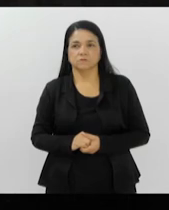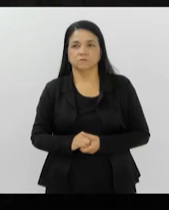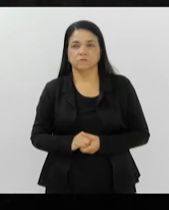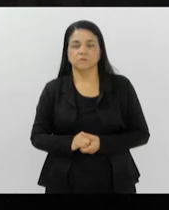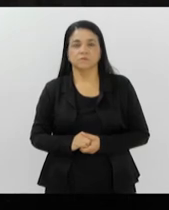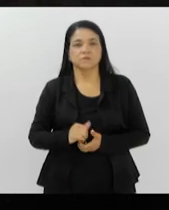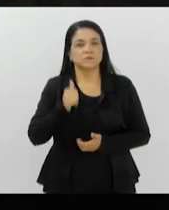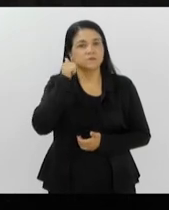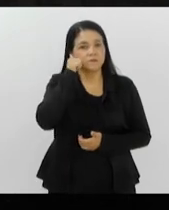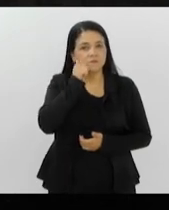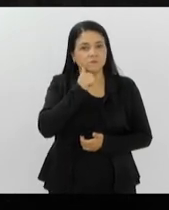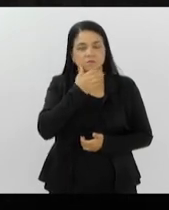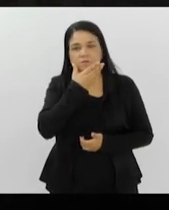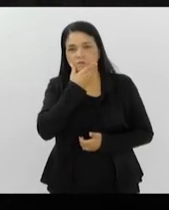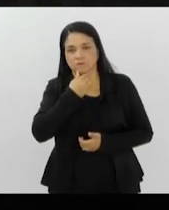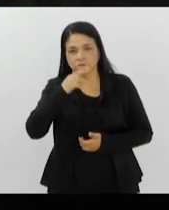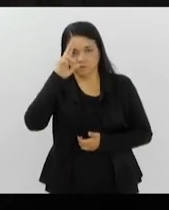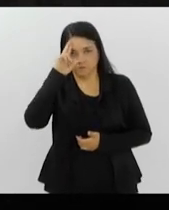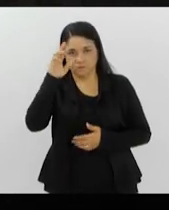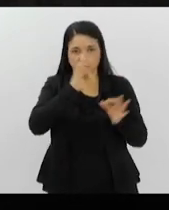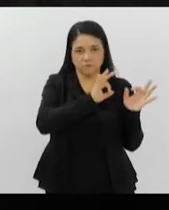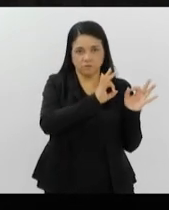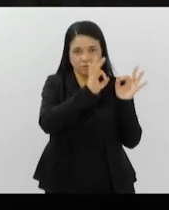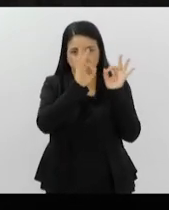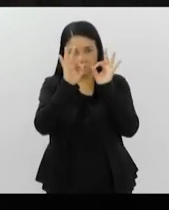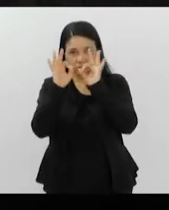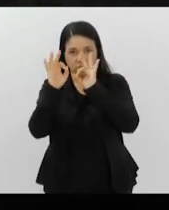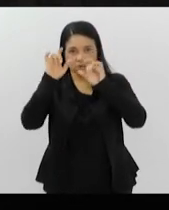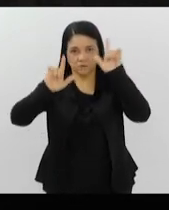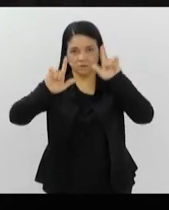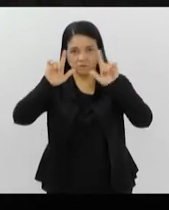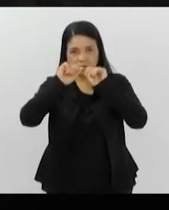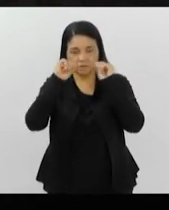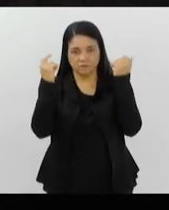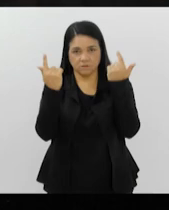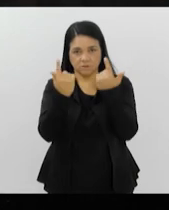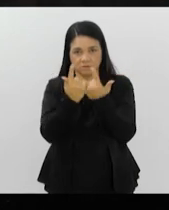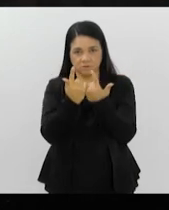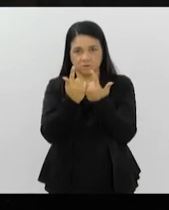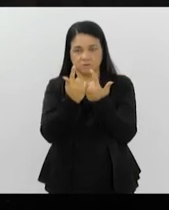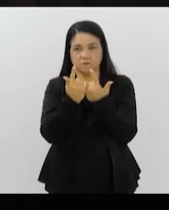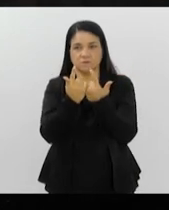senhoras e senhores telespectadores da TV Alerge,